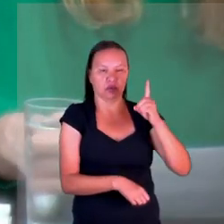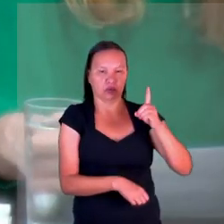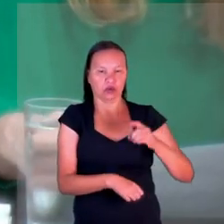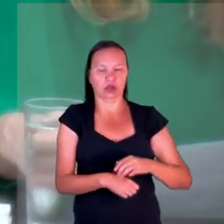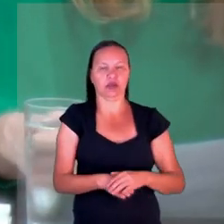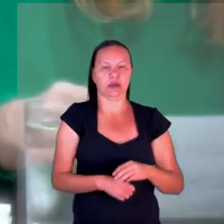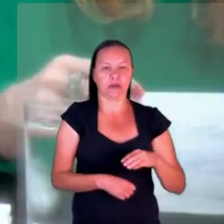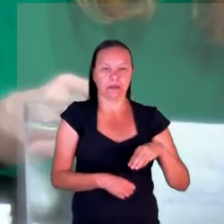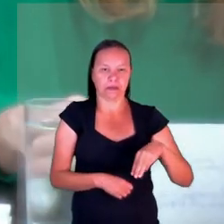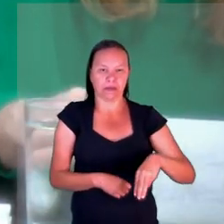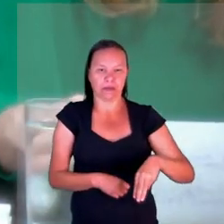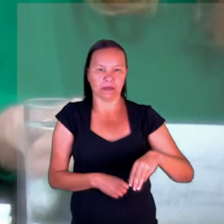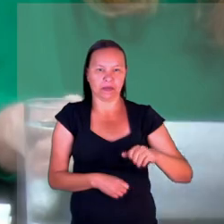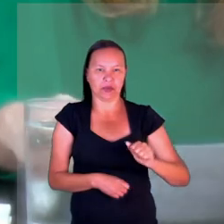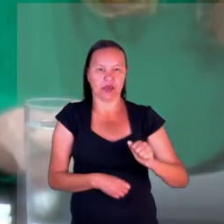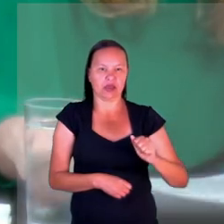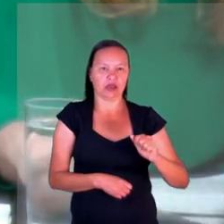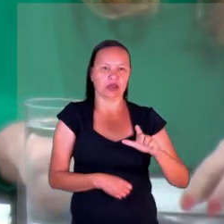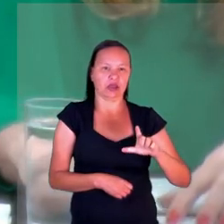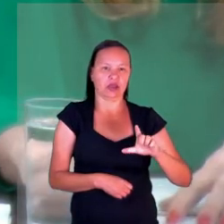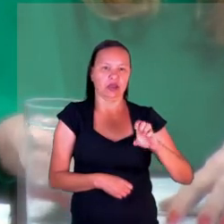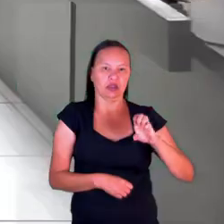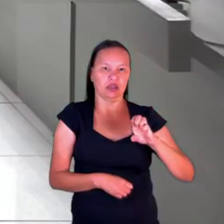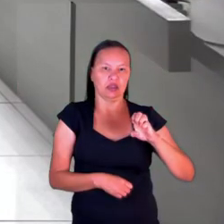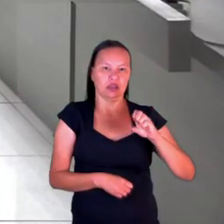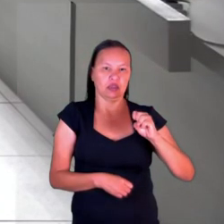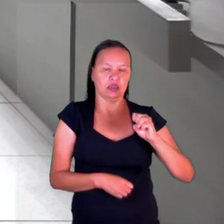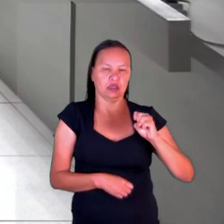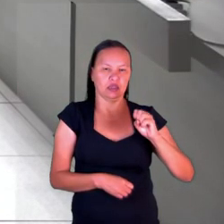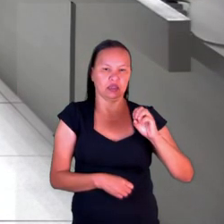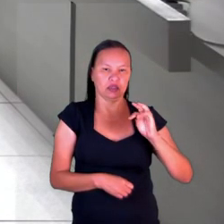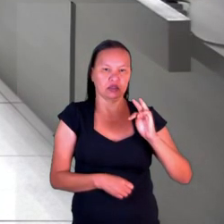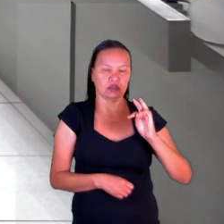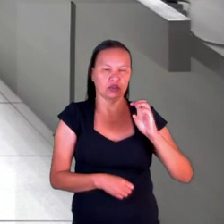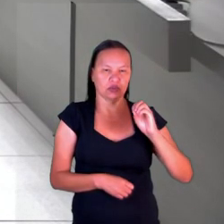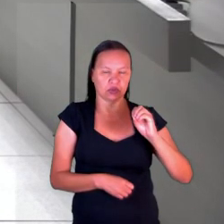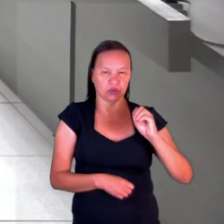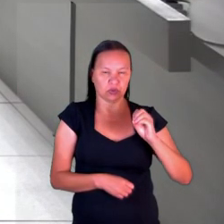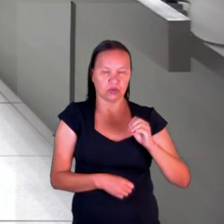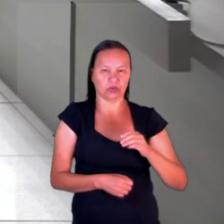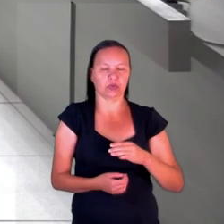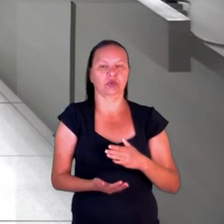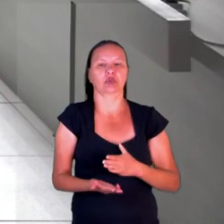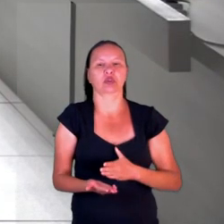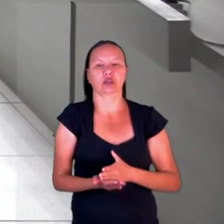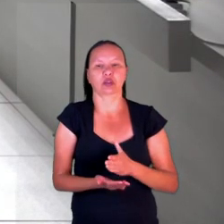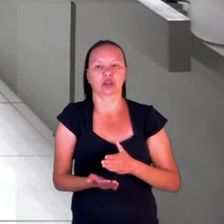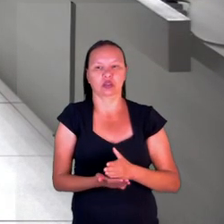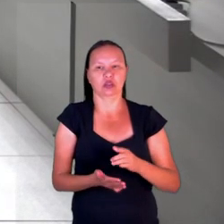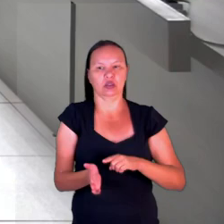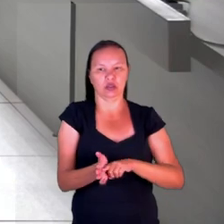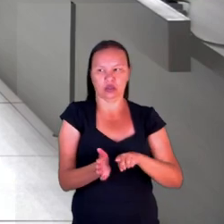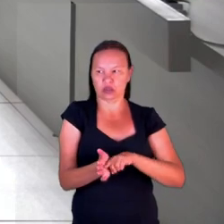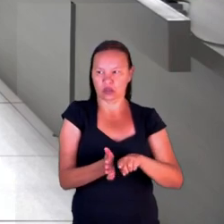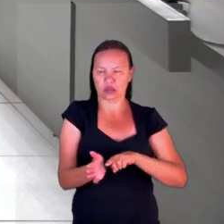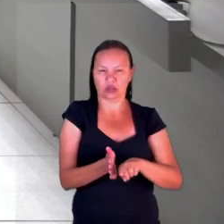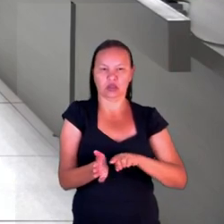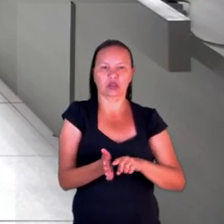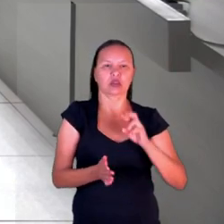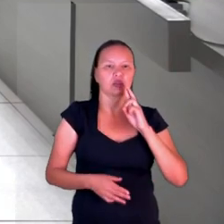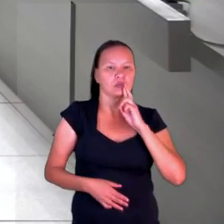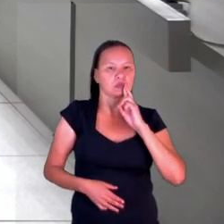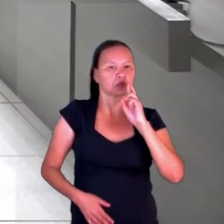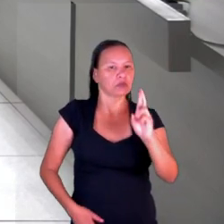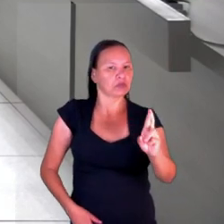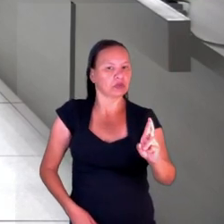eh responder e na sequência a gente vai apresentar as as experiências e após